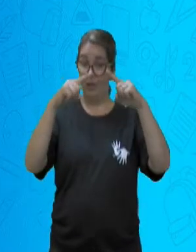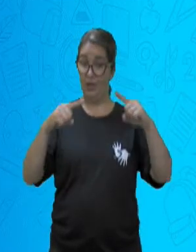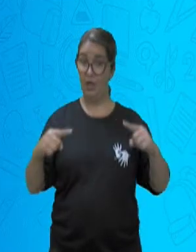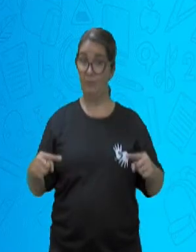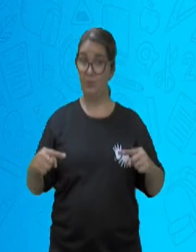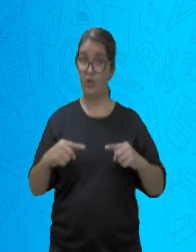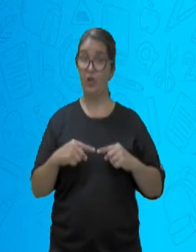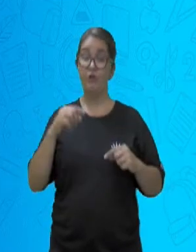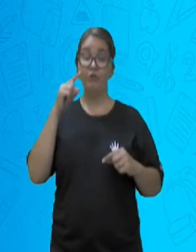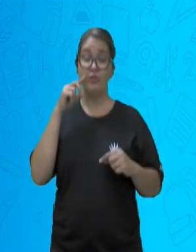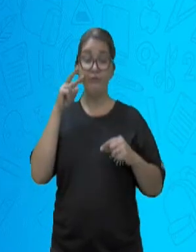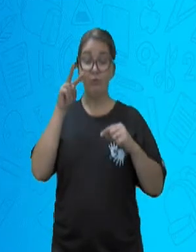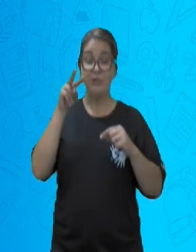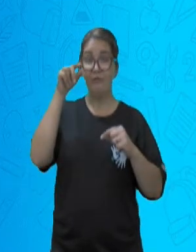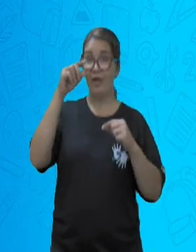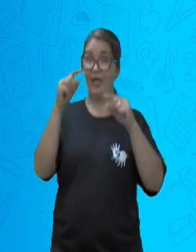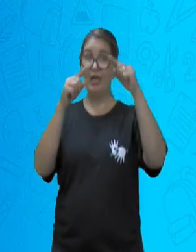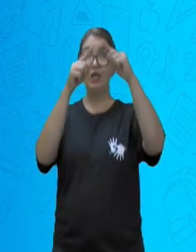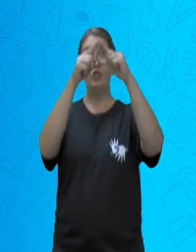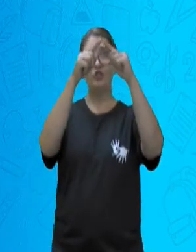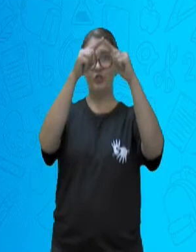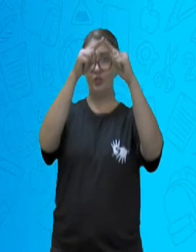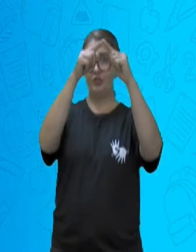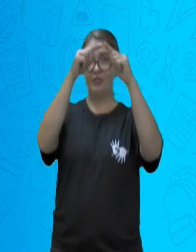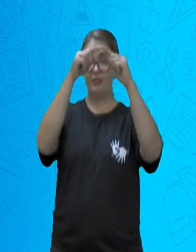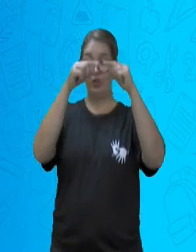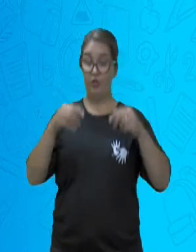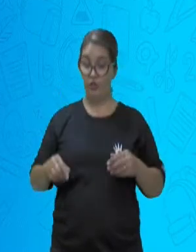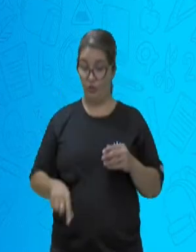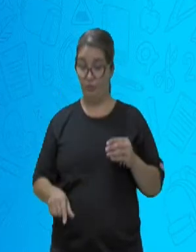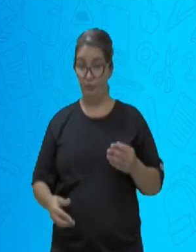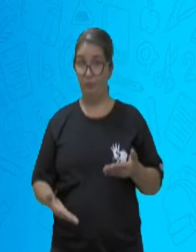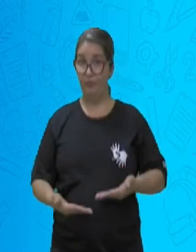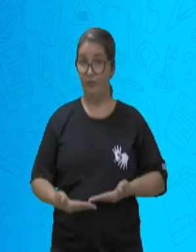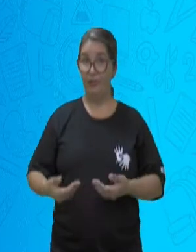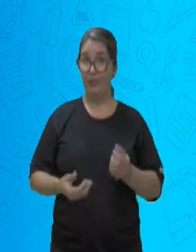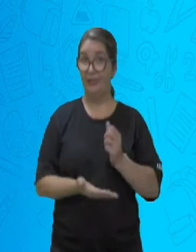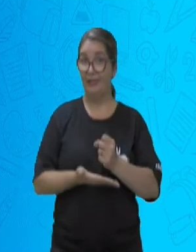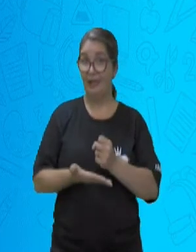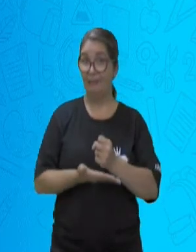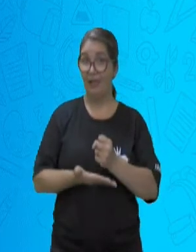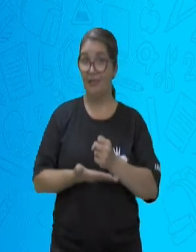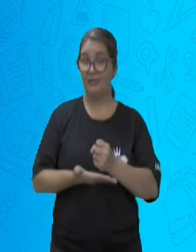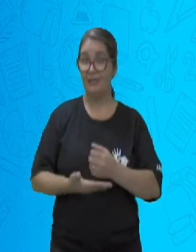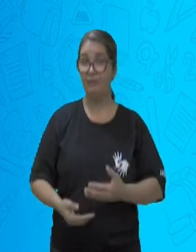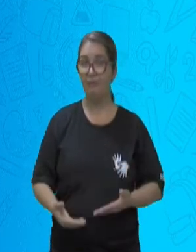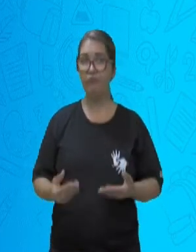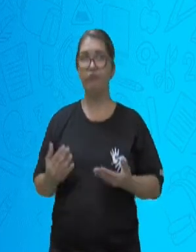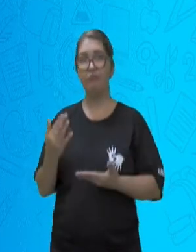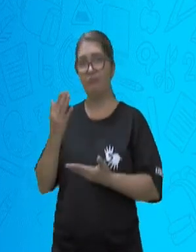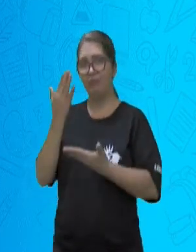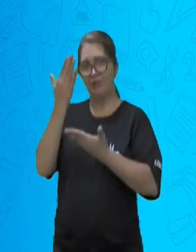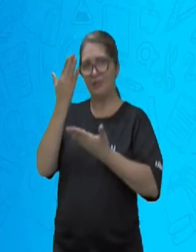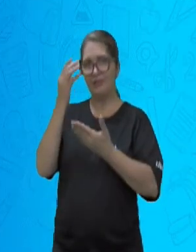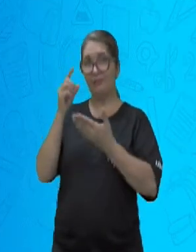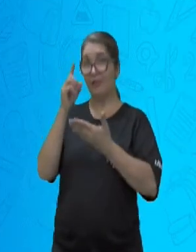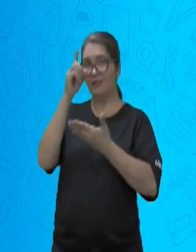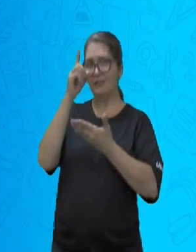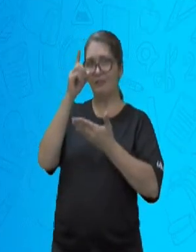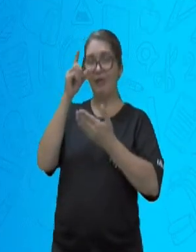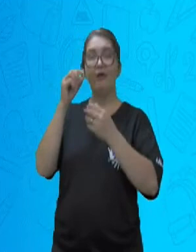alimentos no decorrer do dia, na nossa vida. Eles só foram organizados com